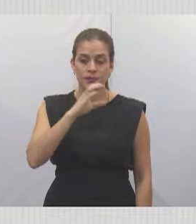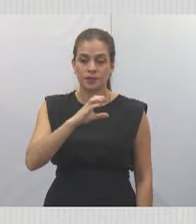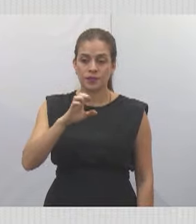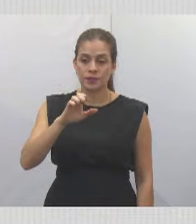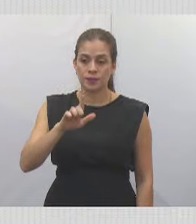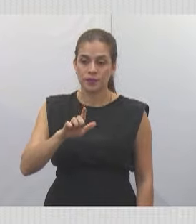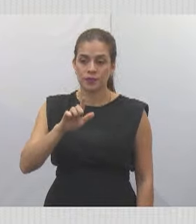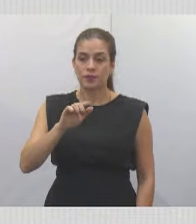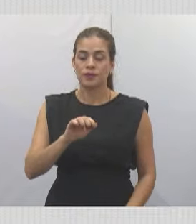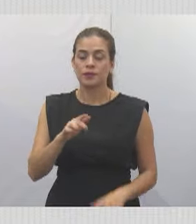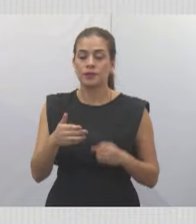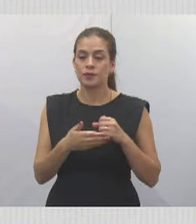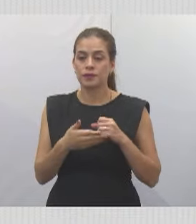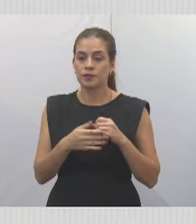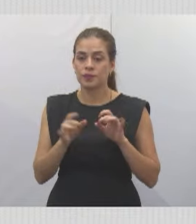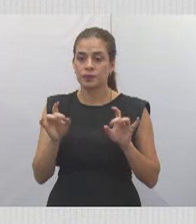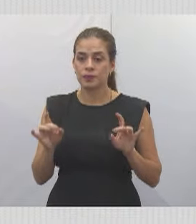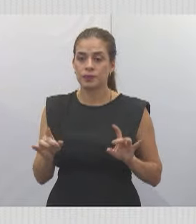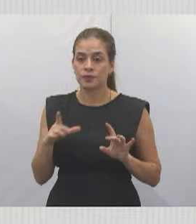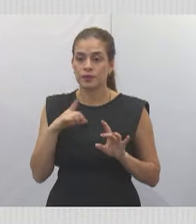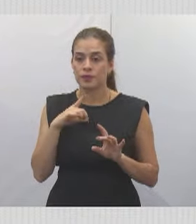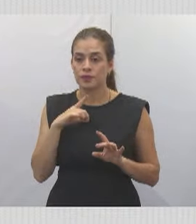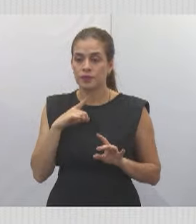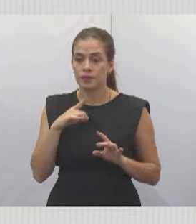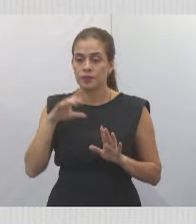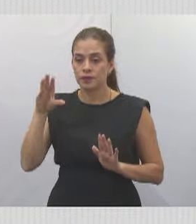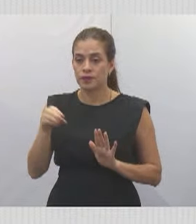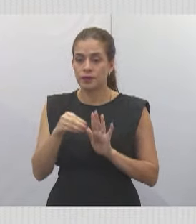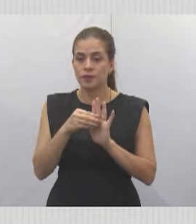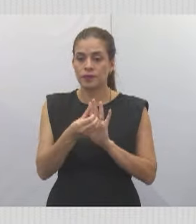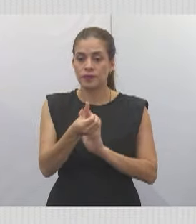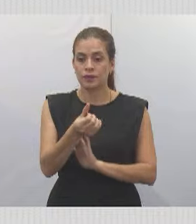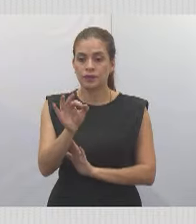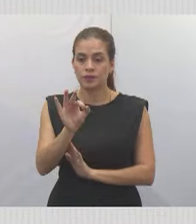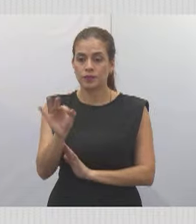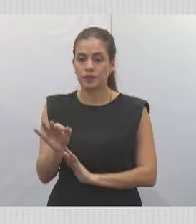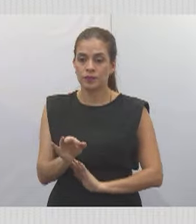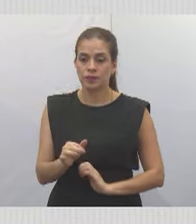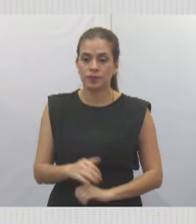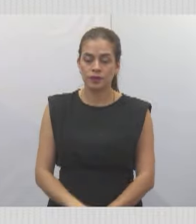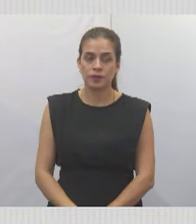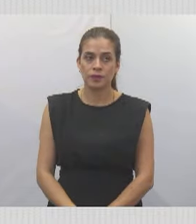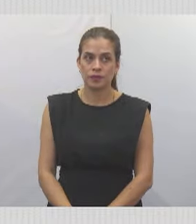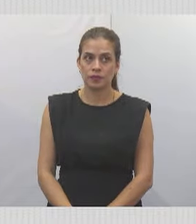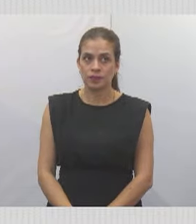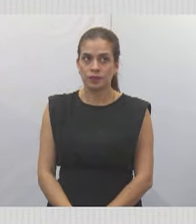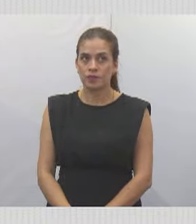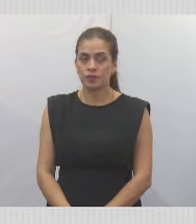Especialidades Odontológicas, na atenção especializada, houve um incremento de 6%.